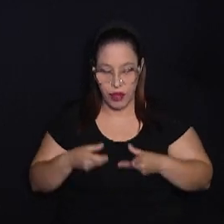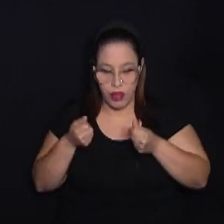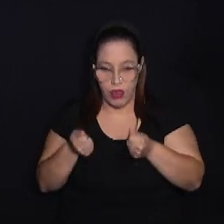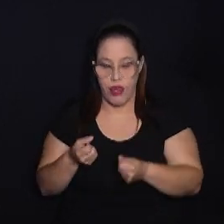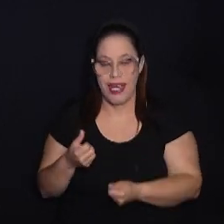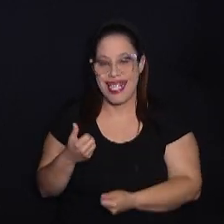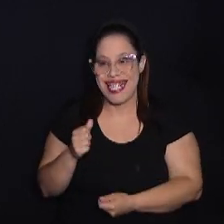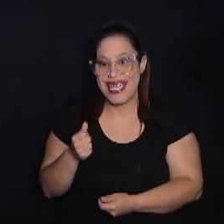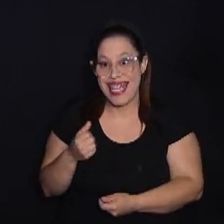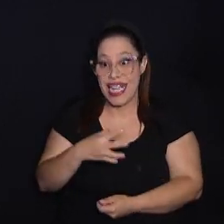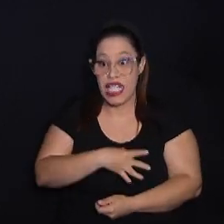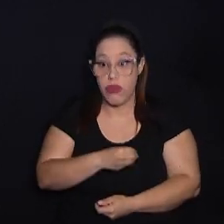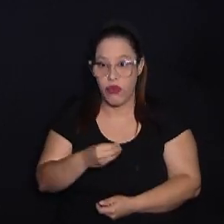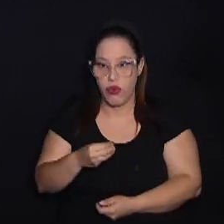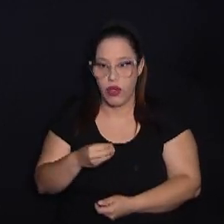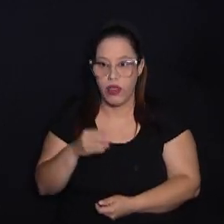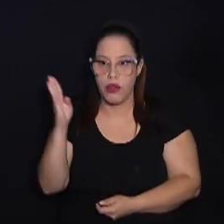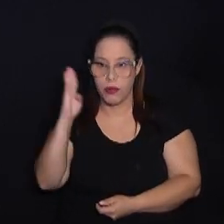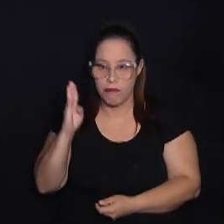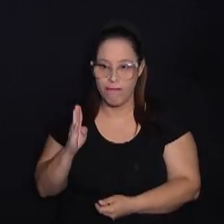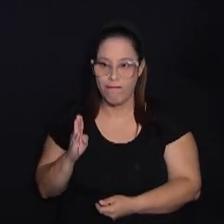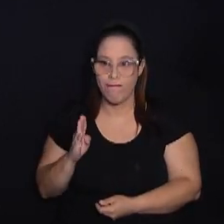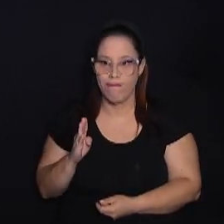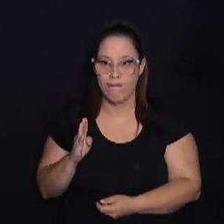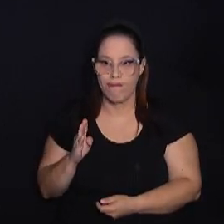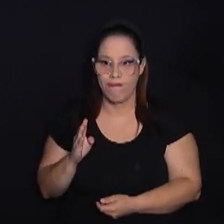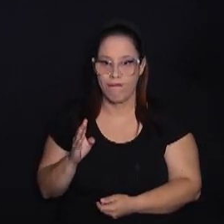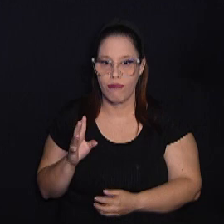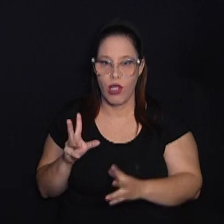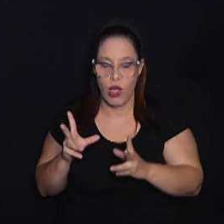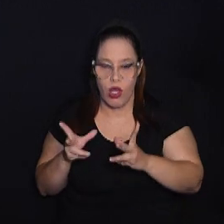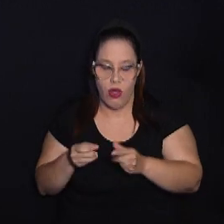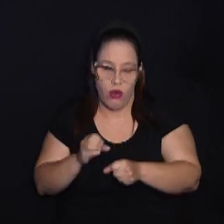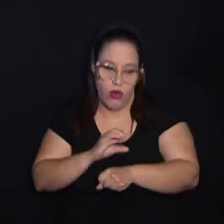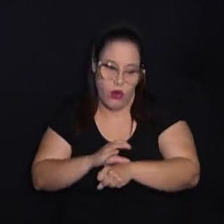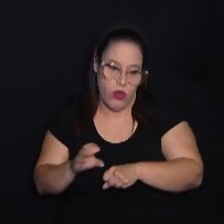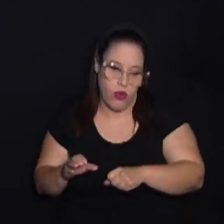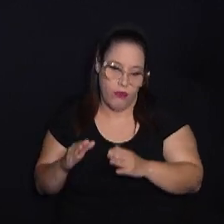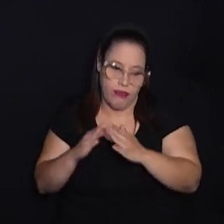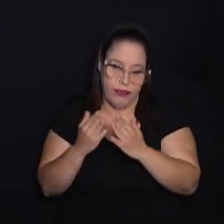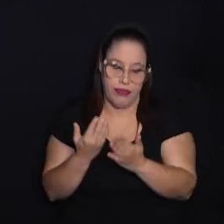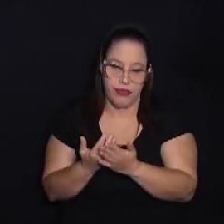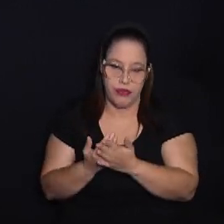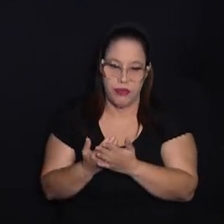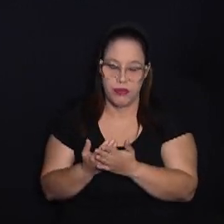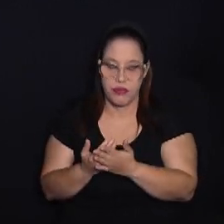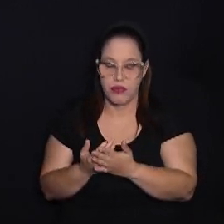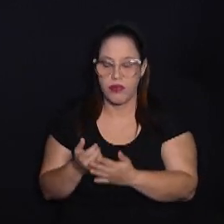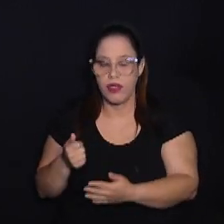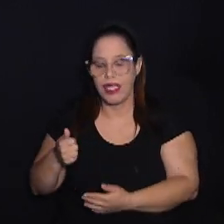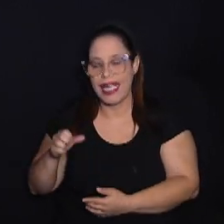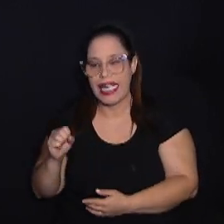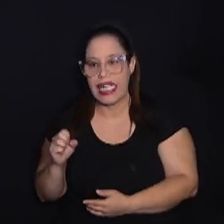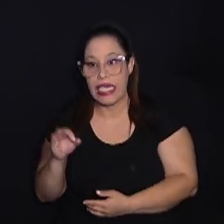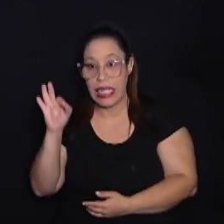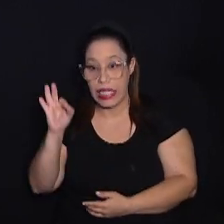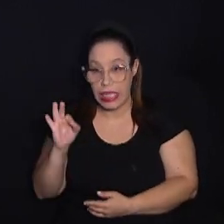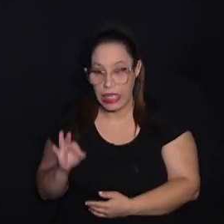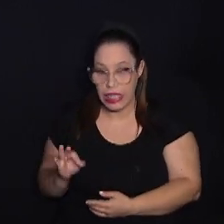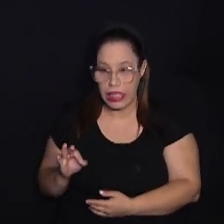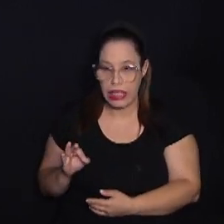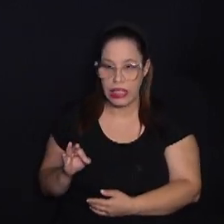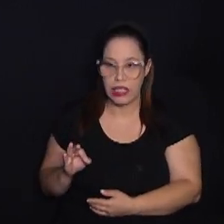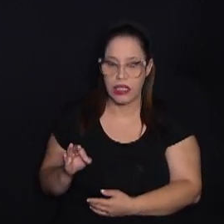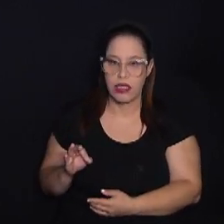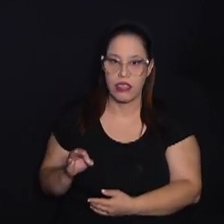brasileiros. Ao concluir o grupo escolar com a média 100 na escola primária, a